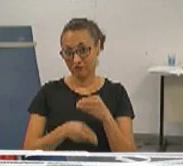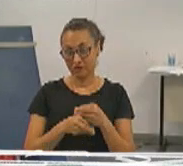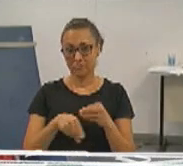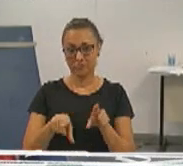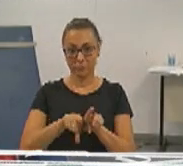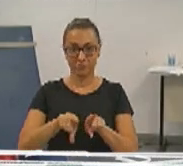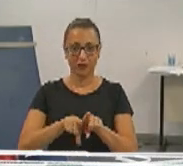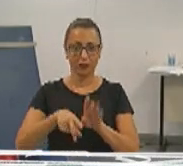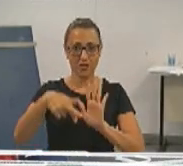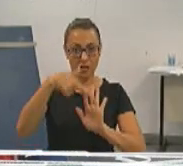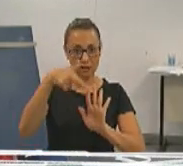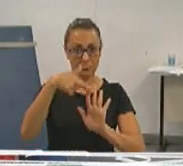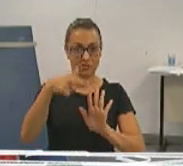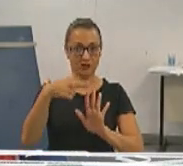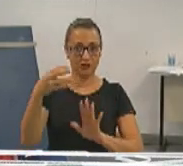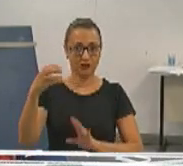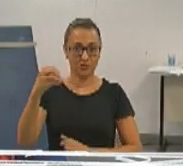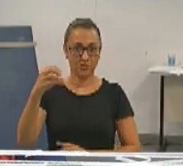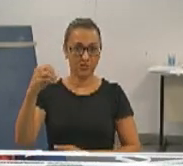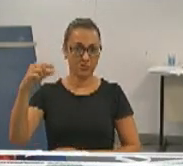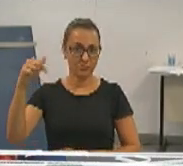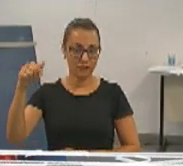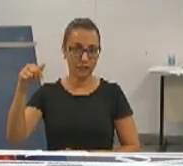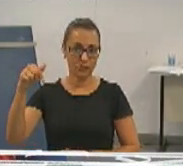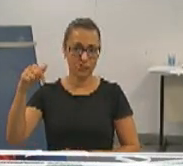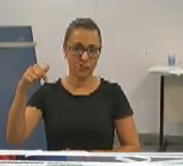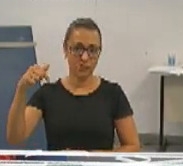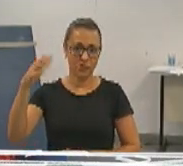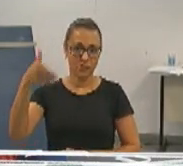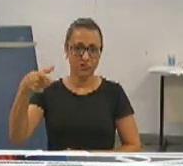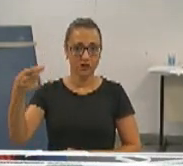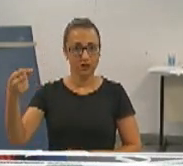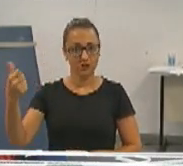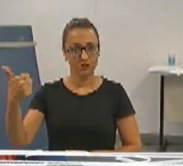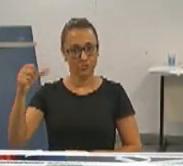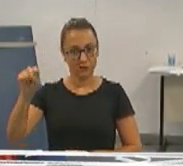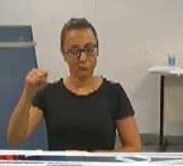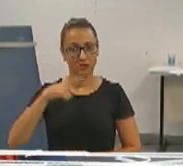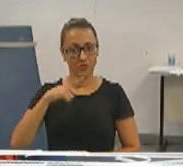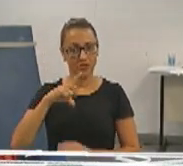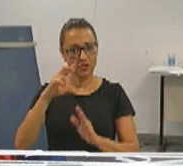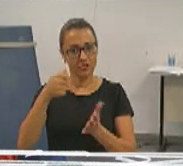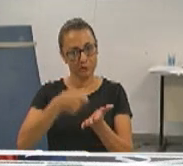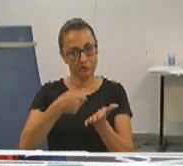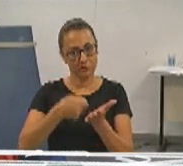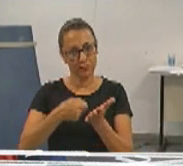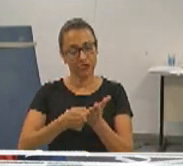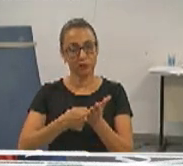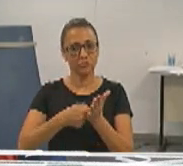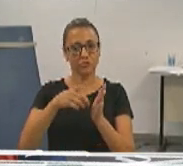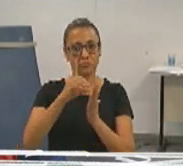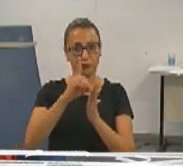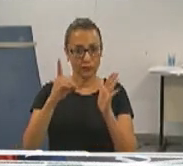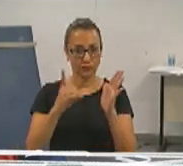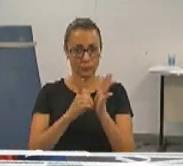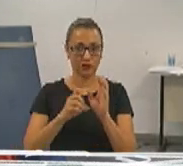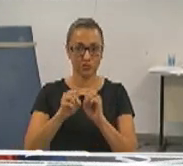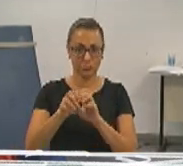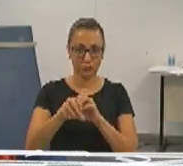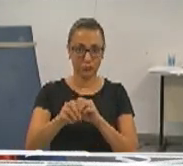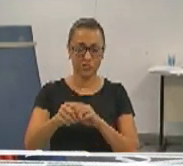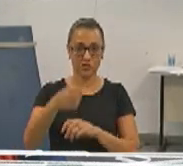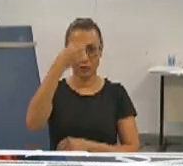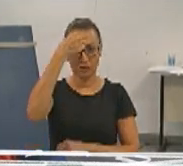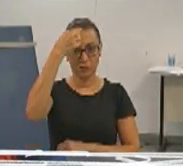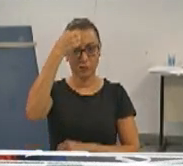resolução 07 de 18 de dezembro de 2018, que estabelece as diretrizes nacionais para a extensão e educação superior